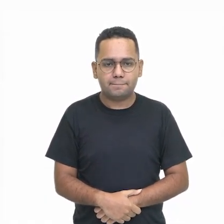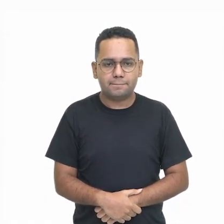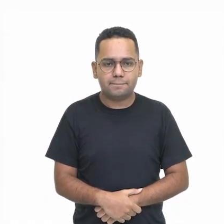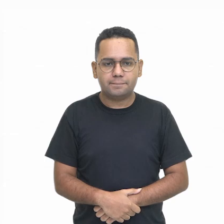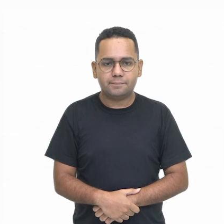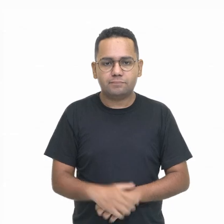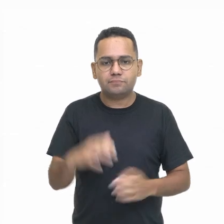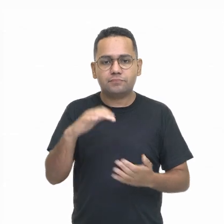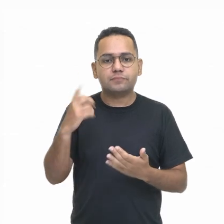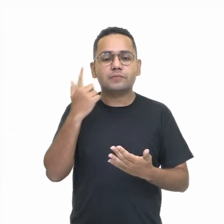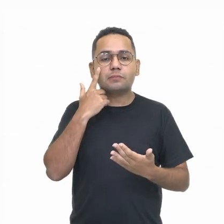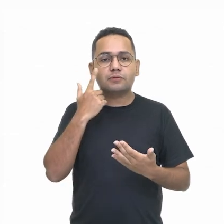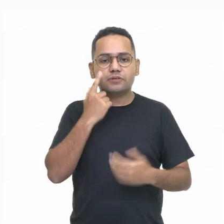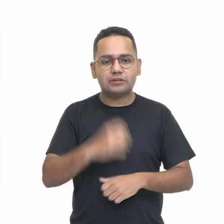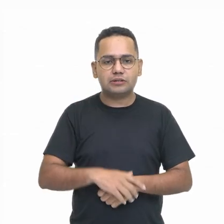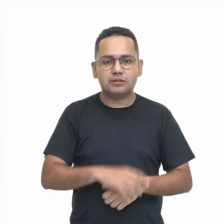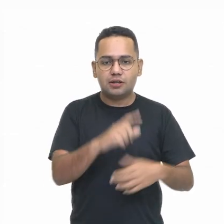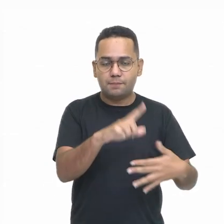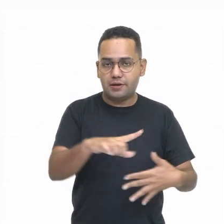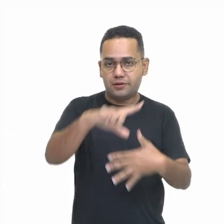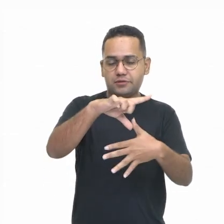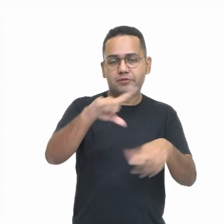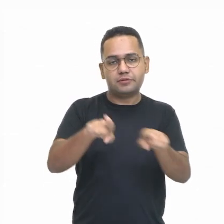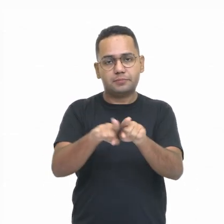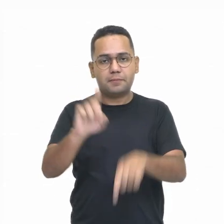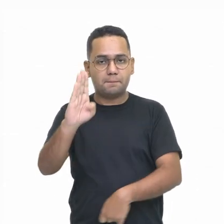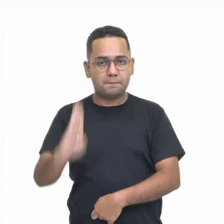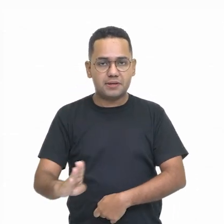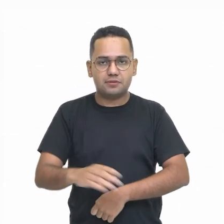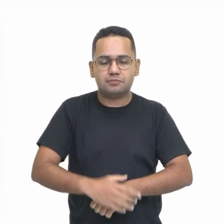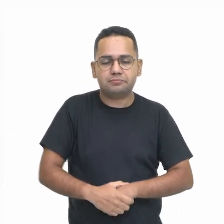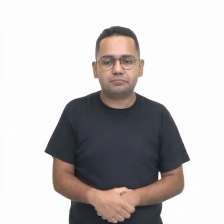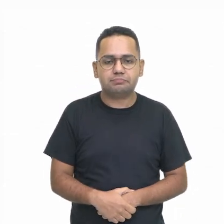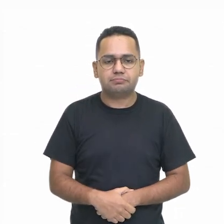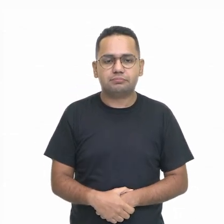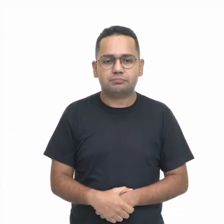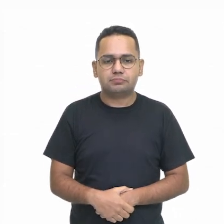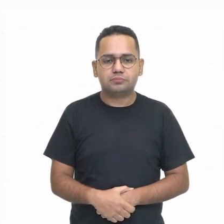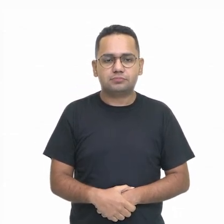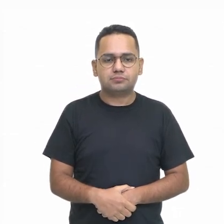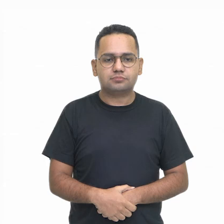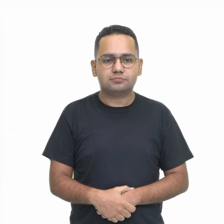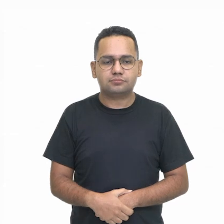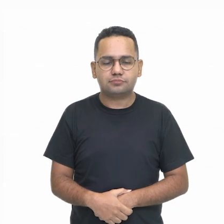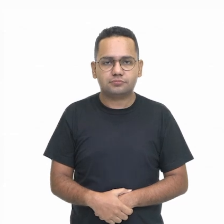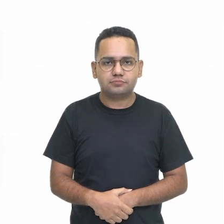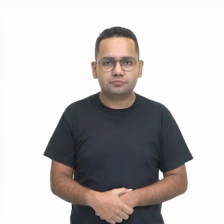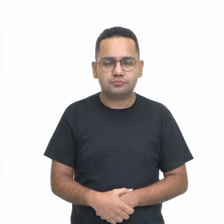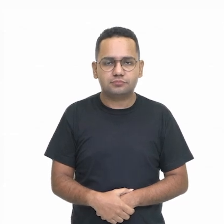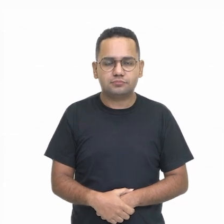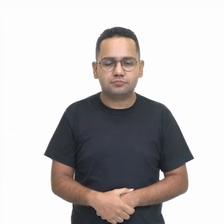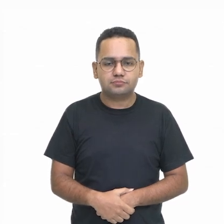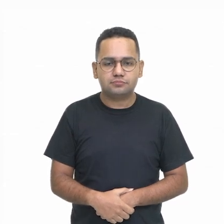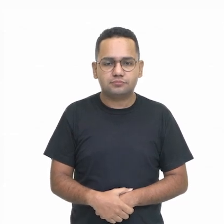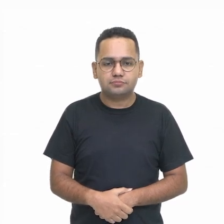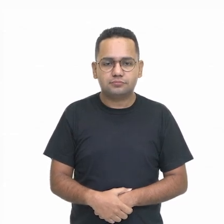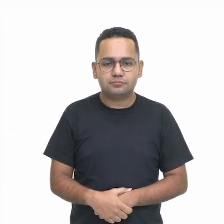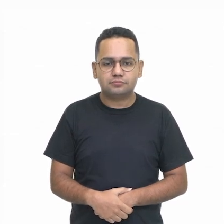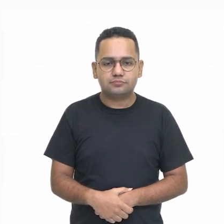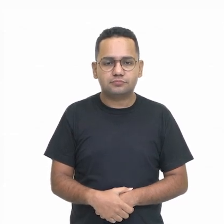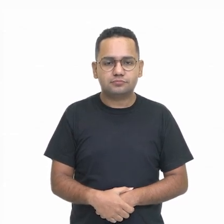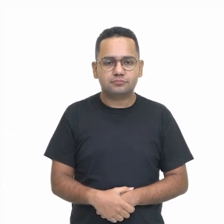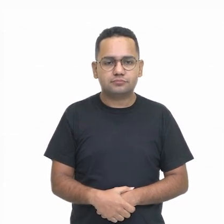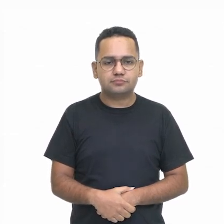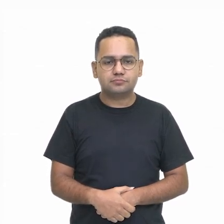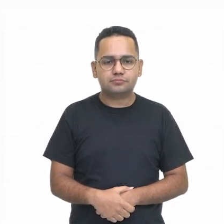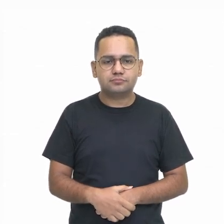de América Latina e Brasil, ali a gente separou um pouco para a gente entender melhor essas questões, né? Então vamos começar falando sobre